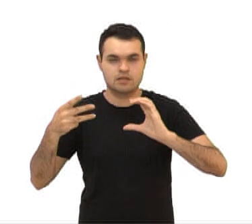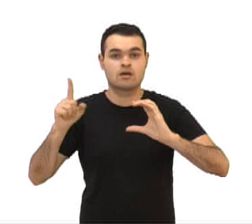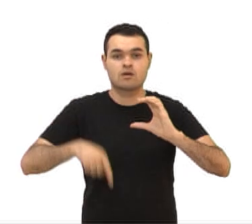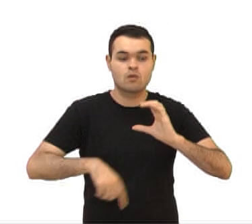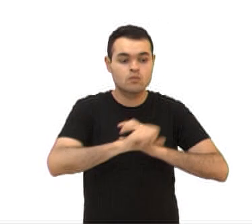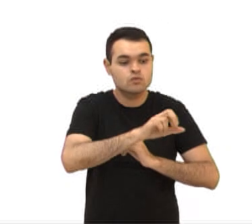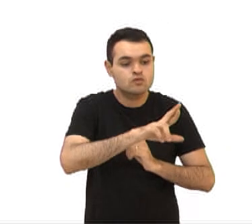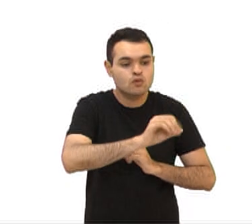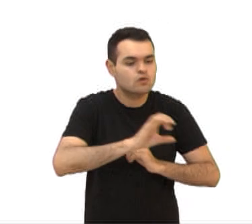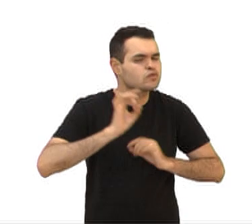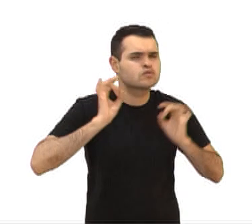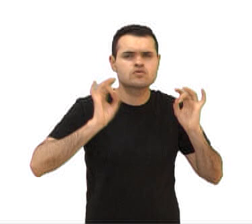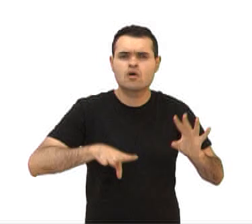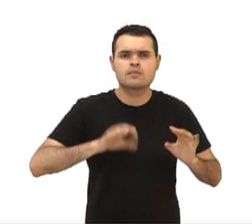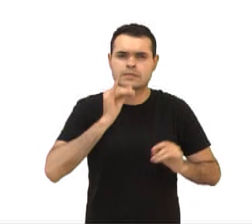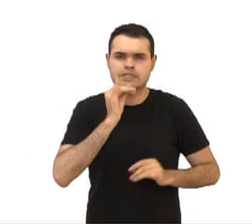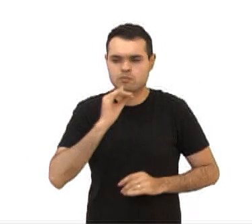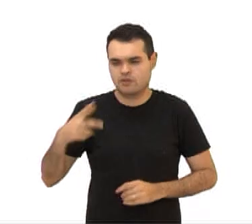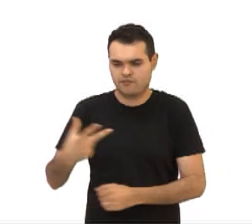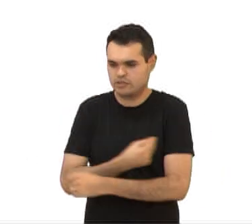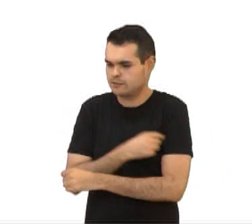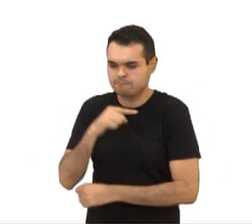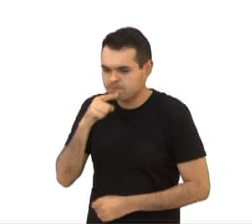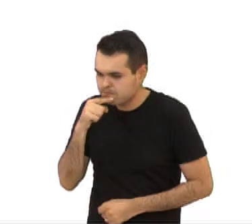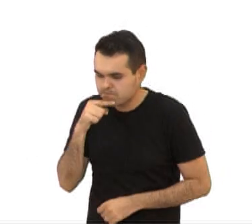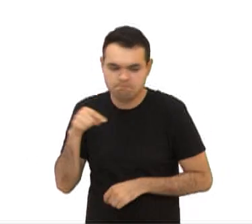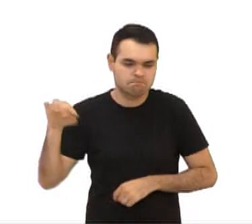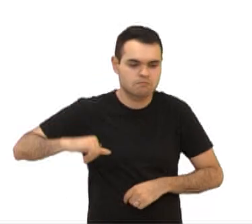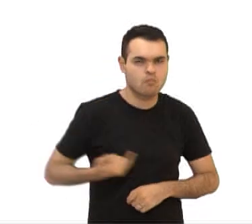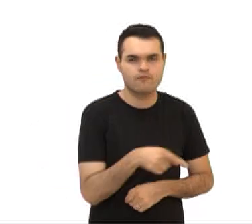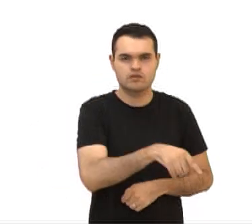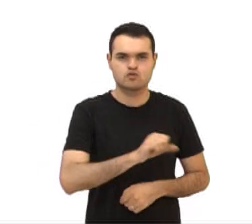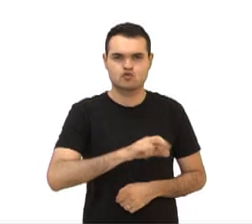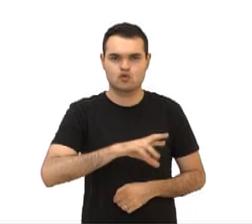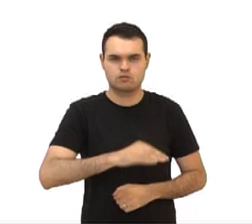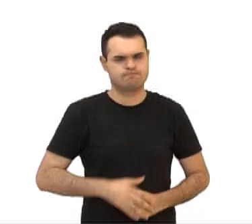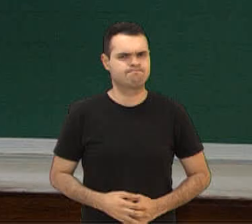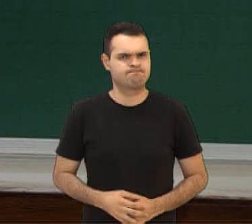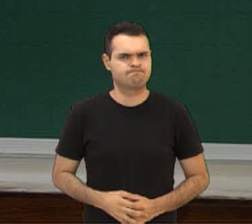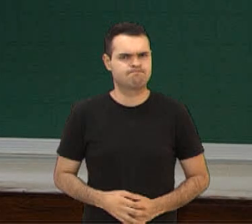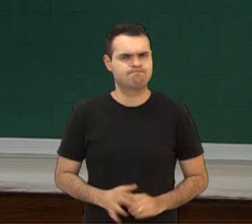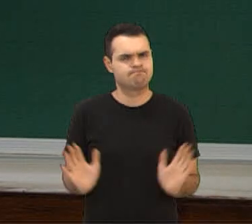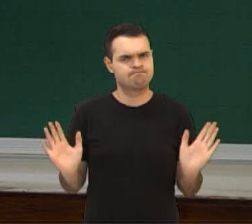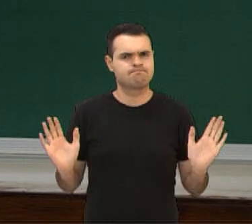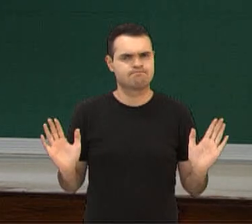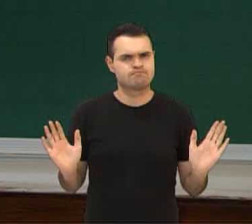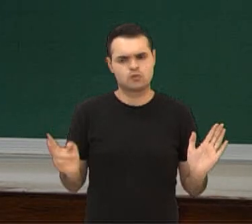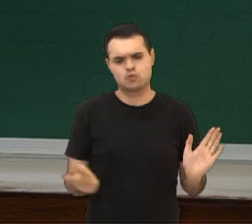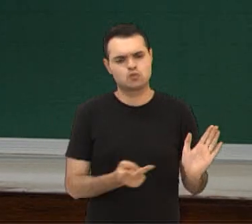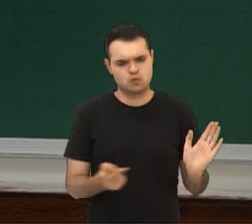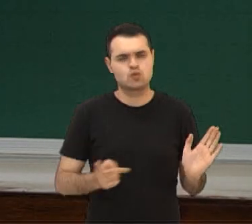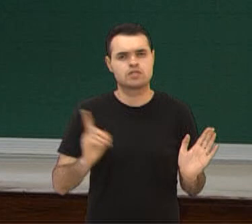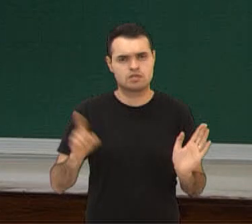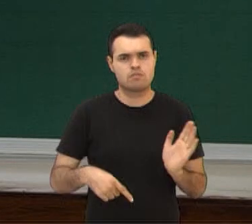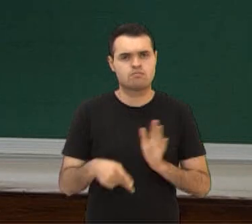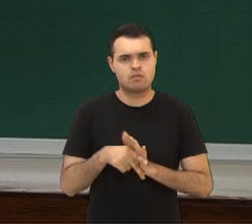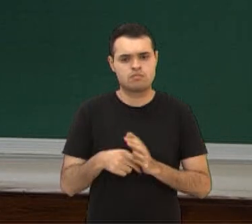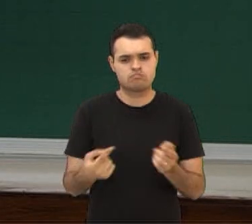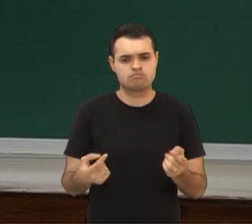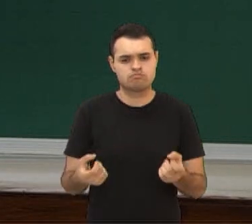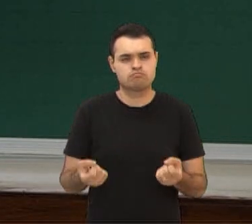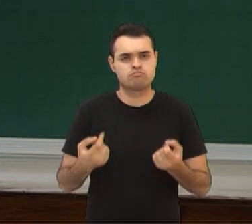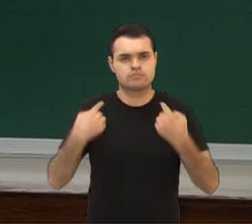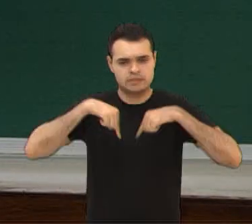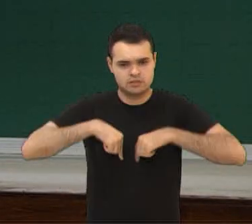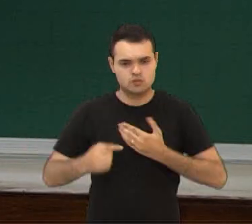deve ser usado apenas quando uma vacina não está disponível para o uso. Os dois são medicamentos imunizantes, mas